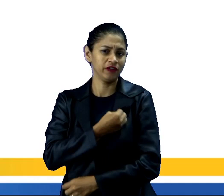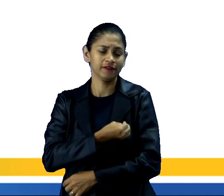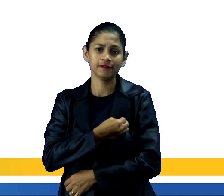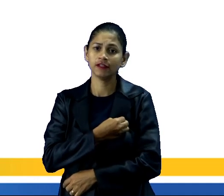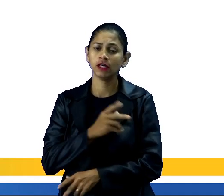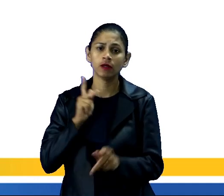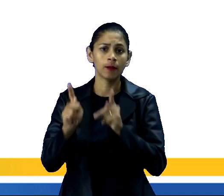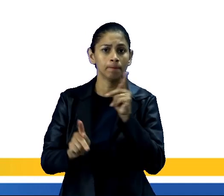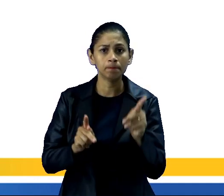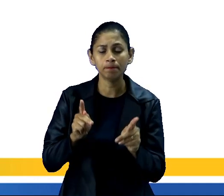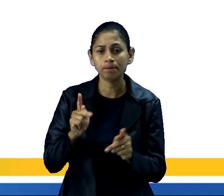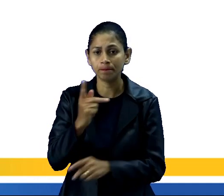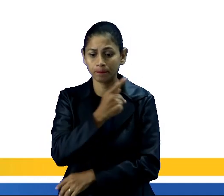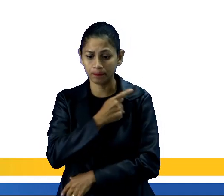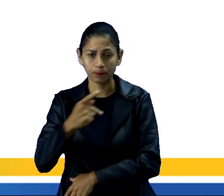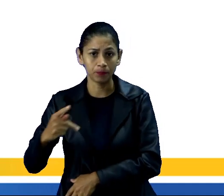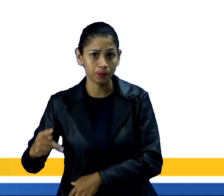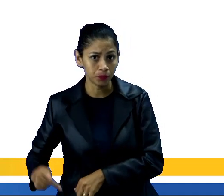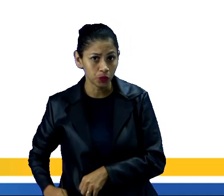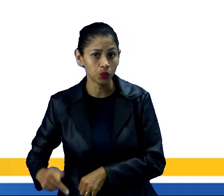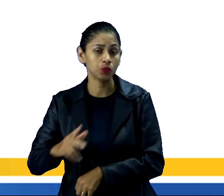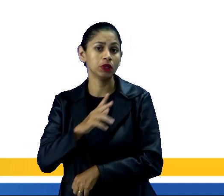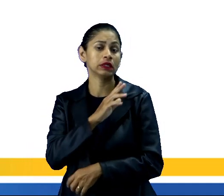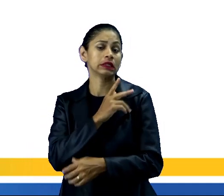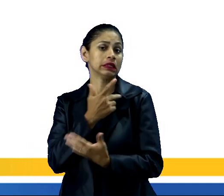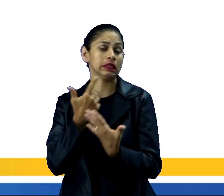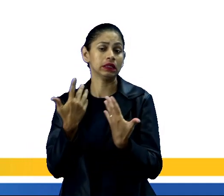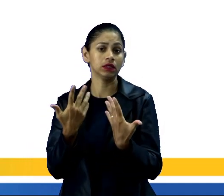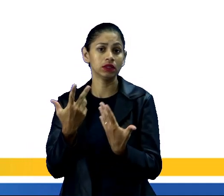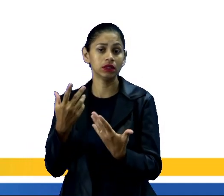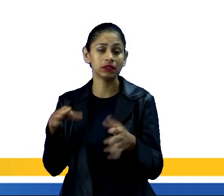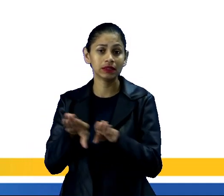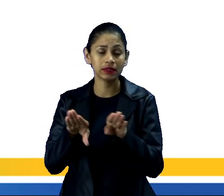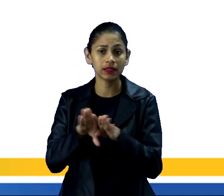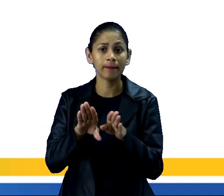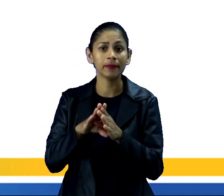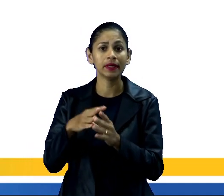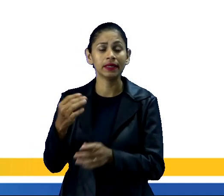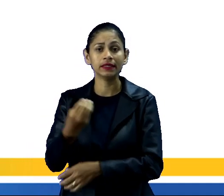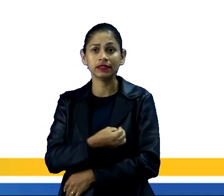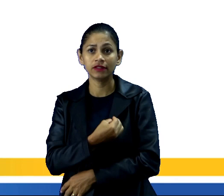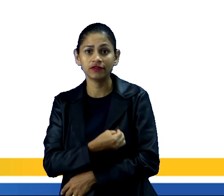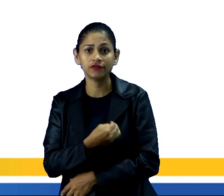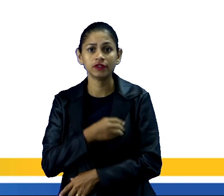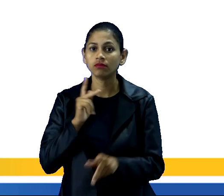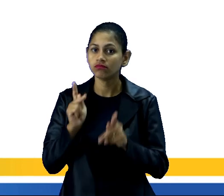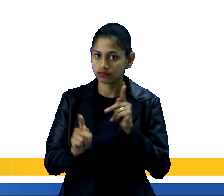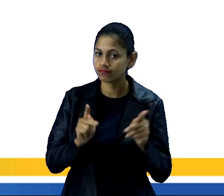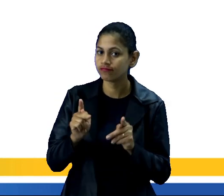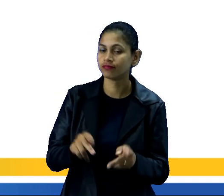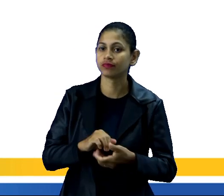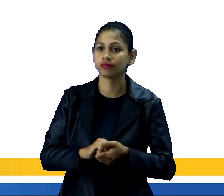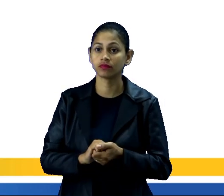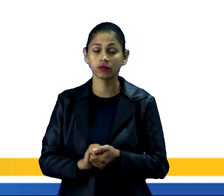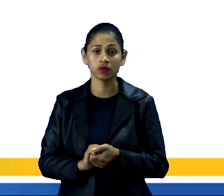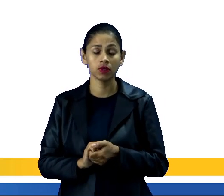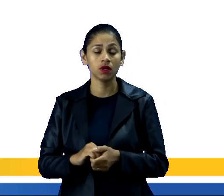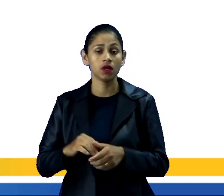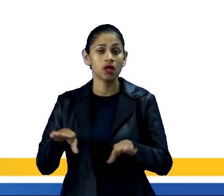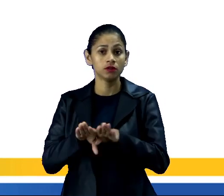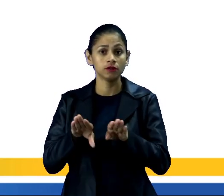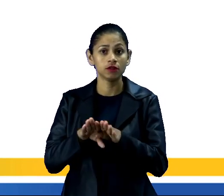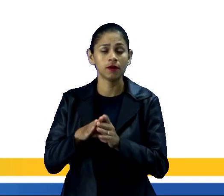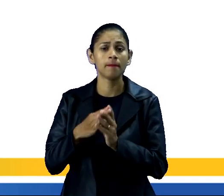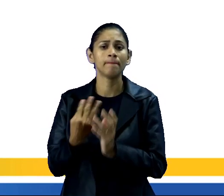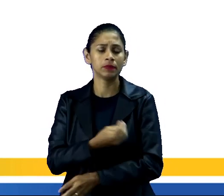privada por meio de um governo abertamente autoritário. O totalitarismo também é marcado pela forte presença de um militarismo